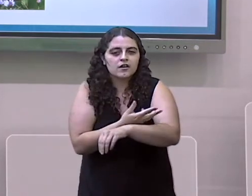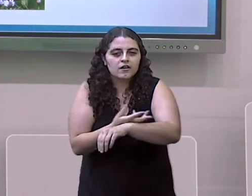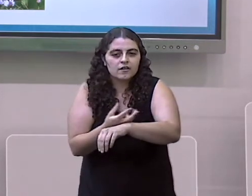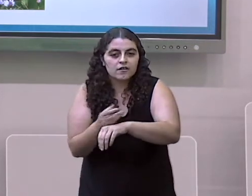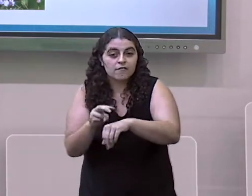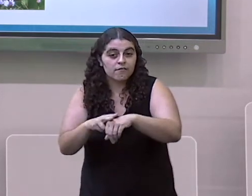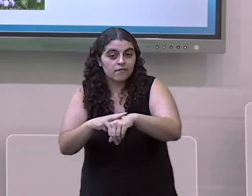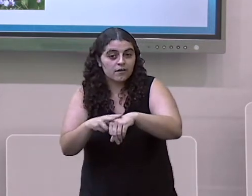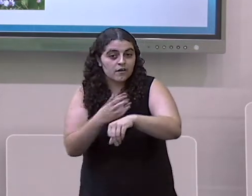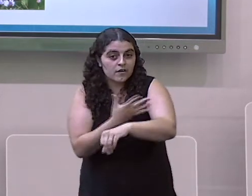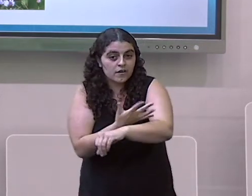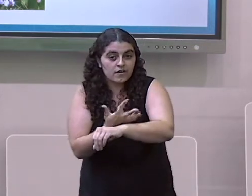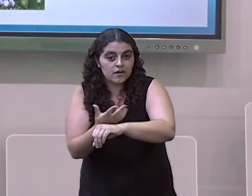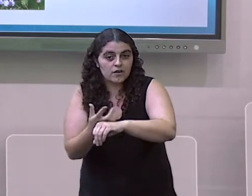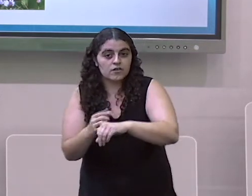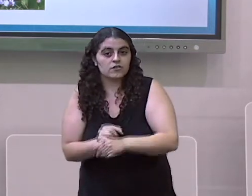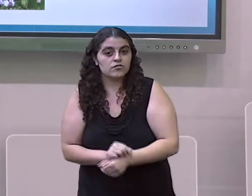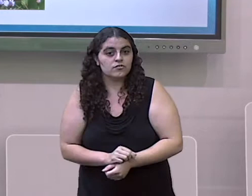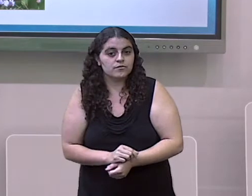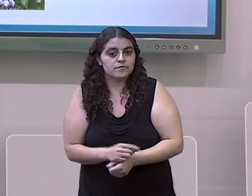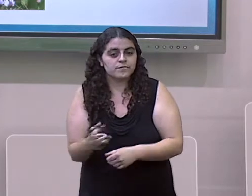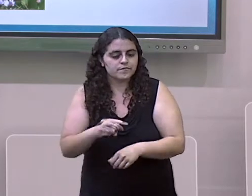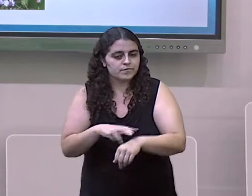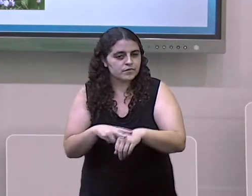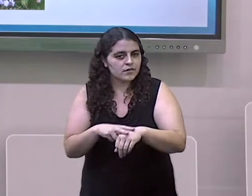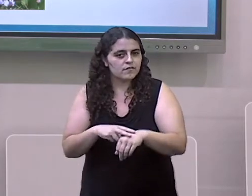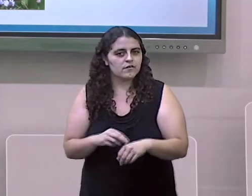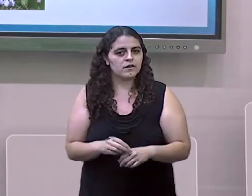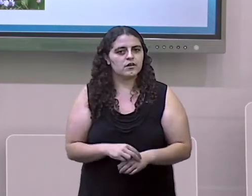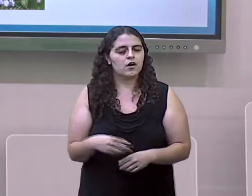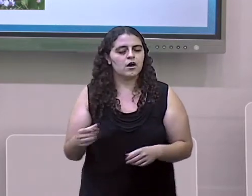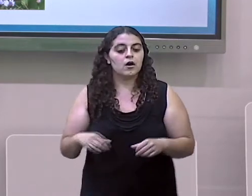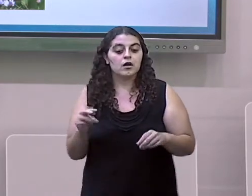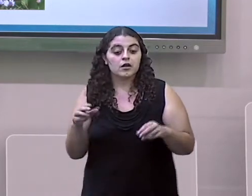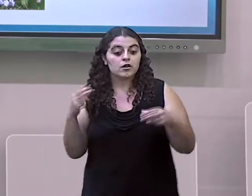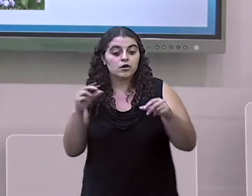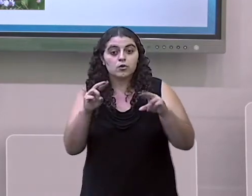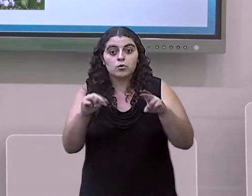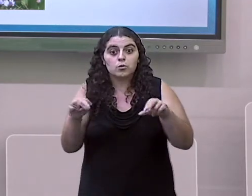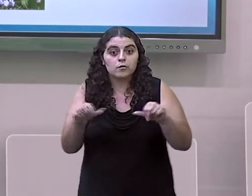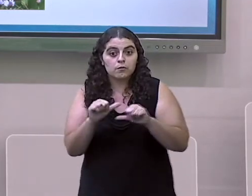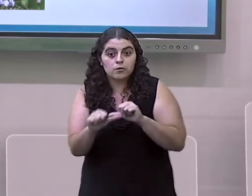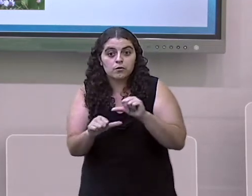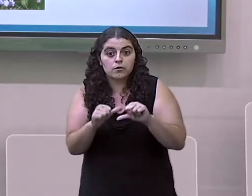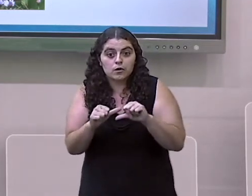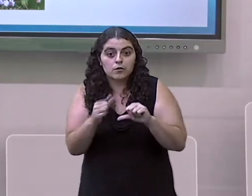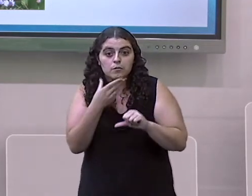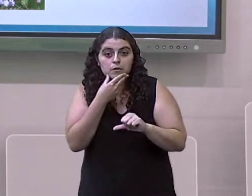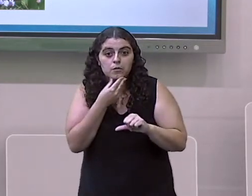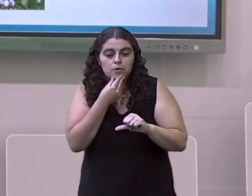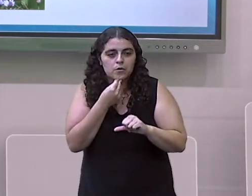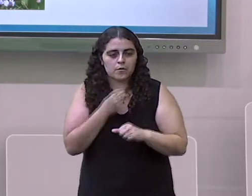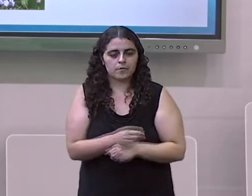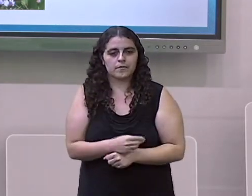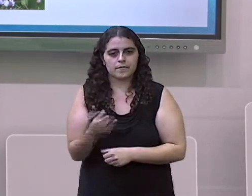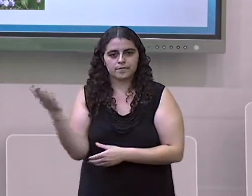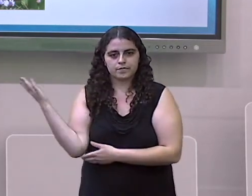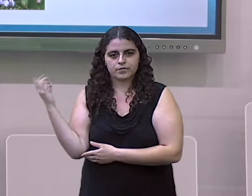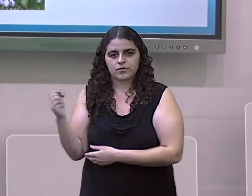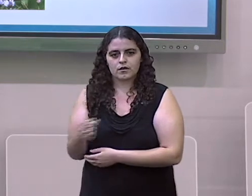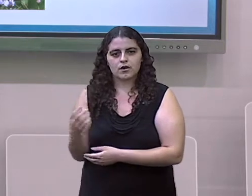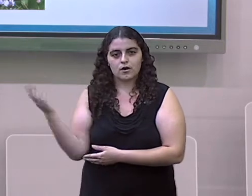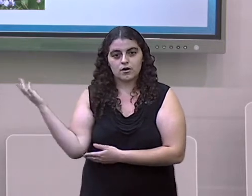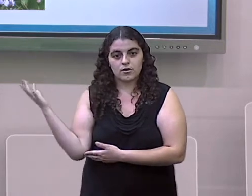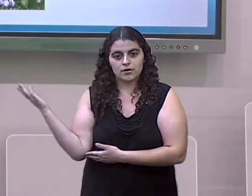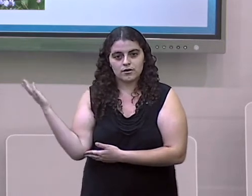no campo. Então, toda paisagem que não é modificada pelo homem, nós consideramos como paisagem natural. Ali